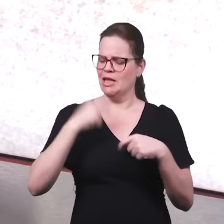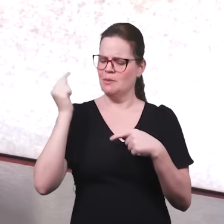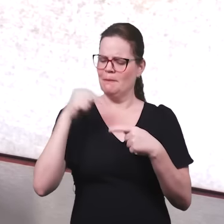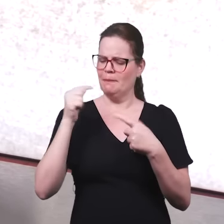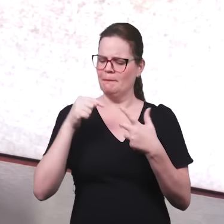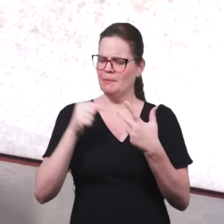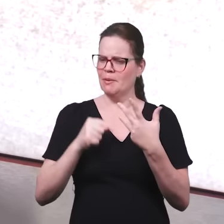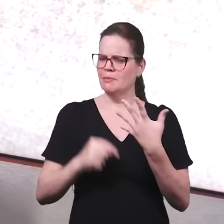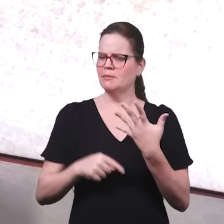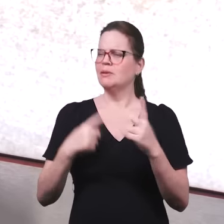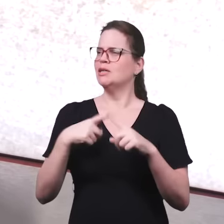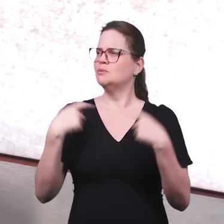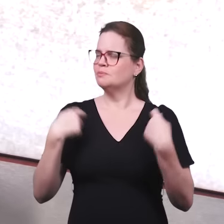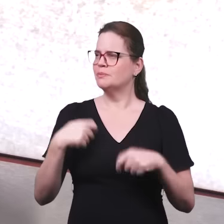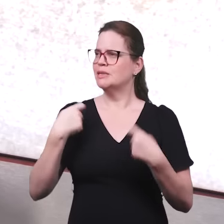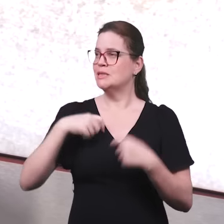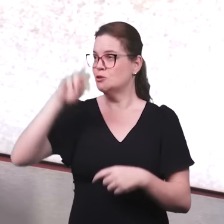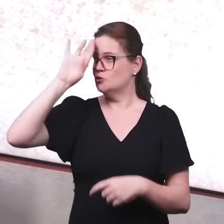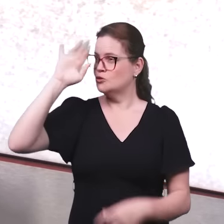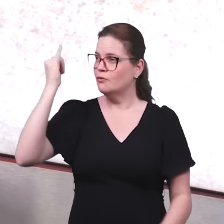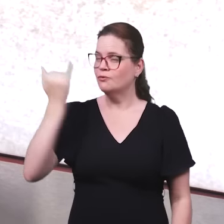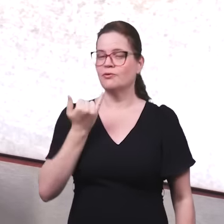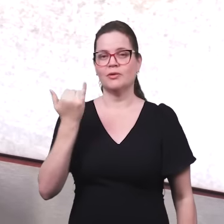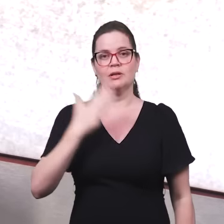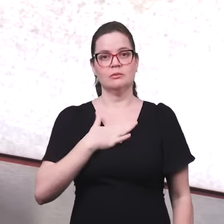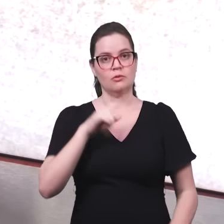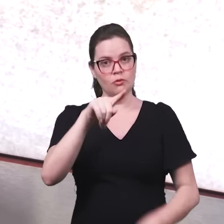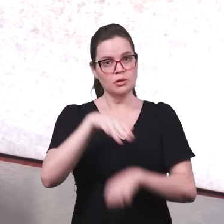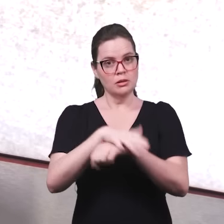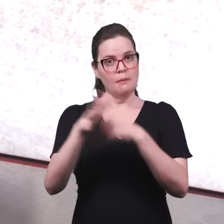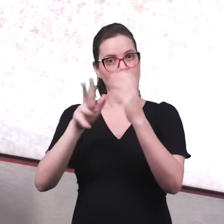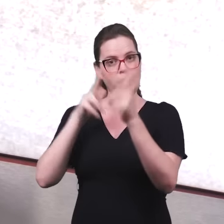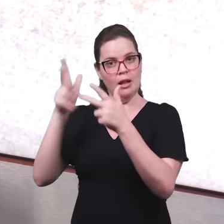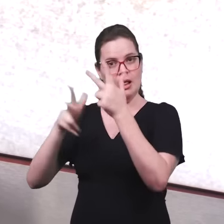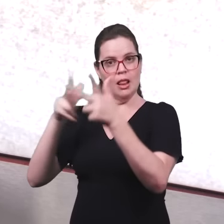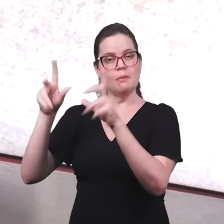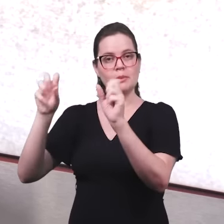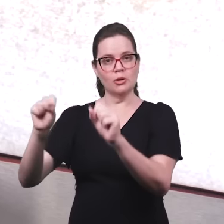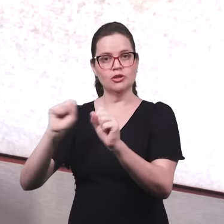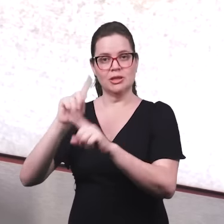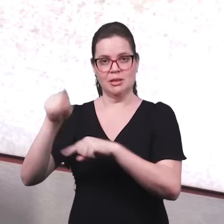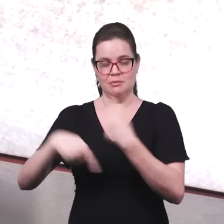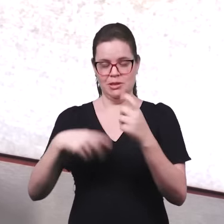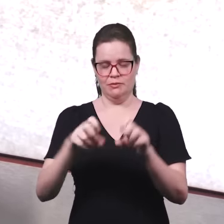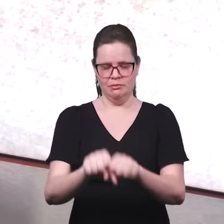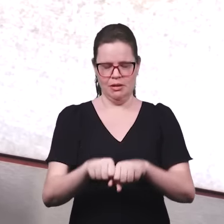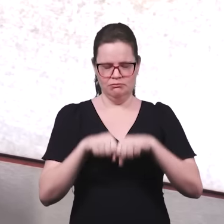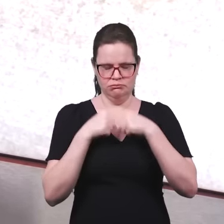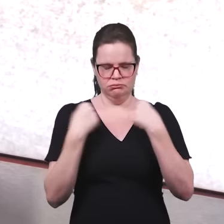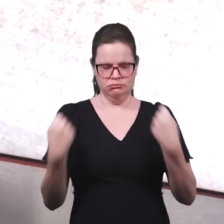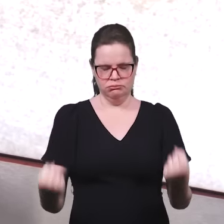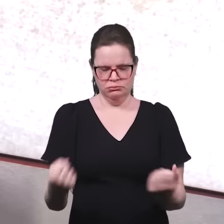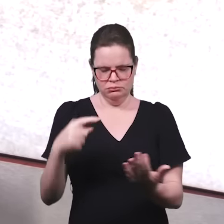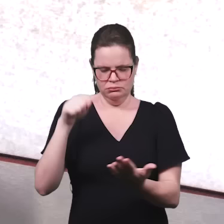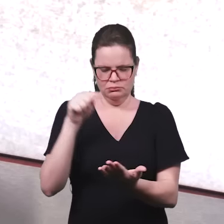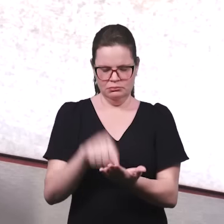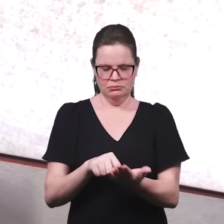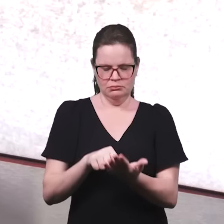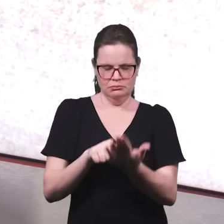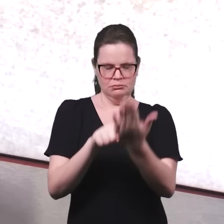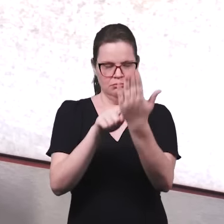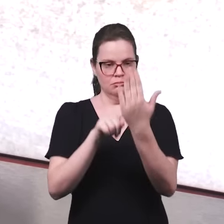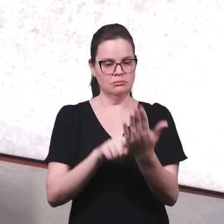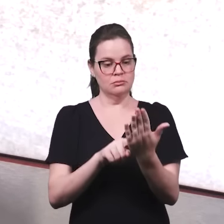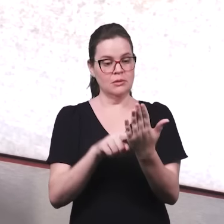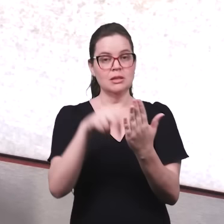necessidade de ouvir a tua voz. Você vai falar isso para Deus e logo em seguida você vai pegar essa Bíblia e vai abrir essa Bíblia.